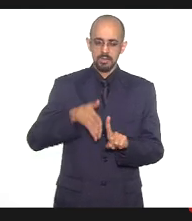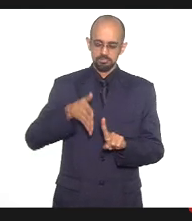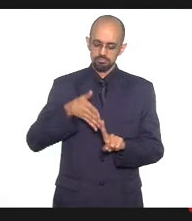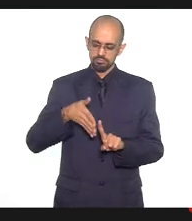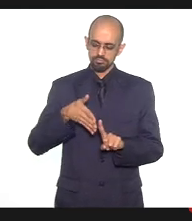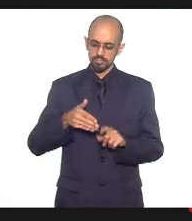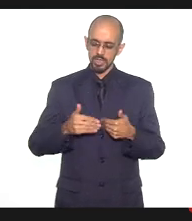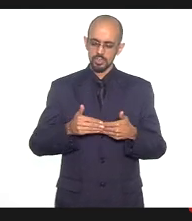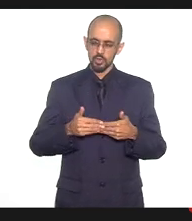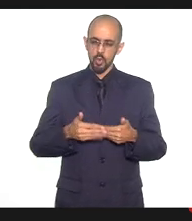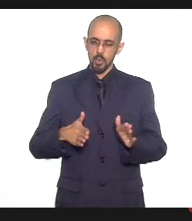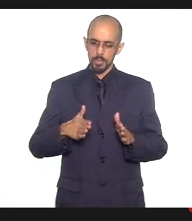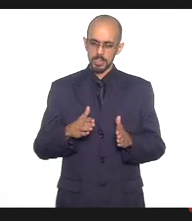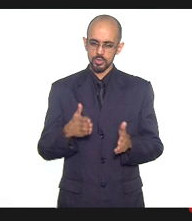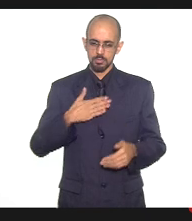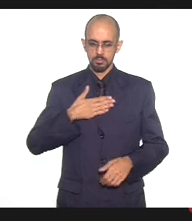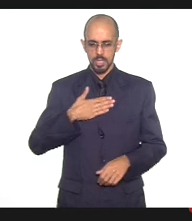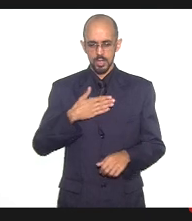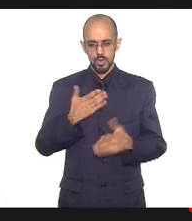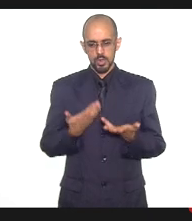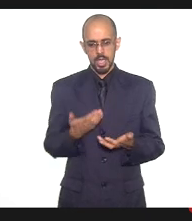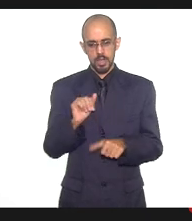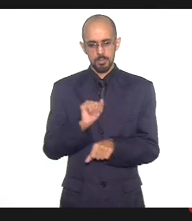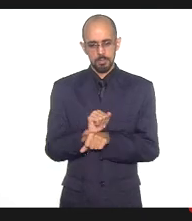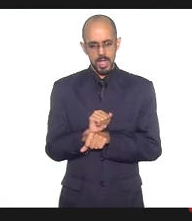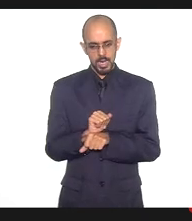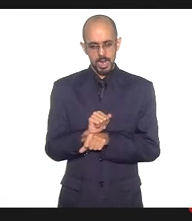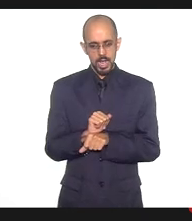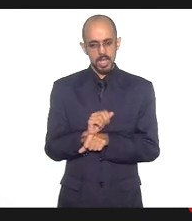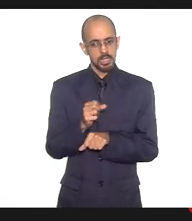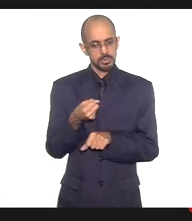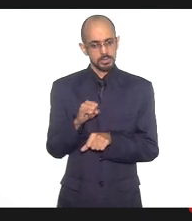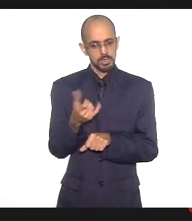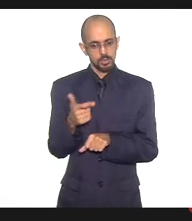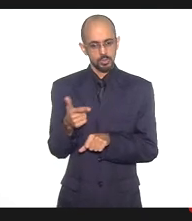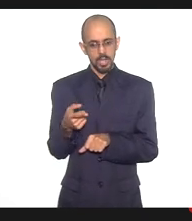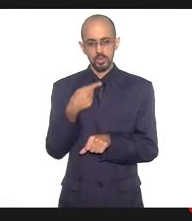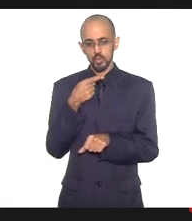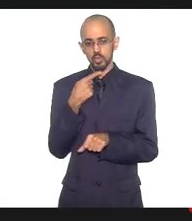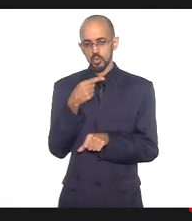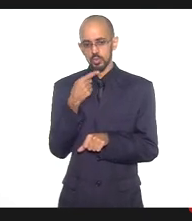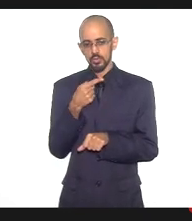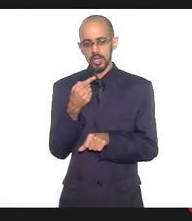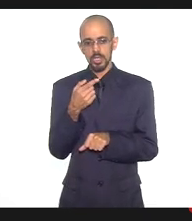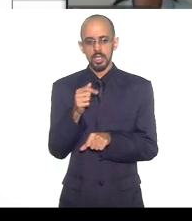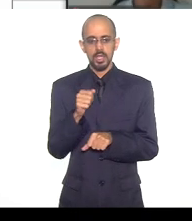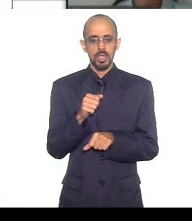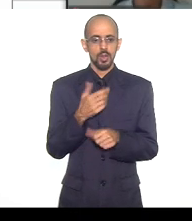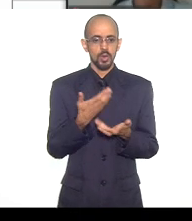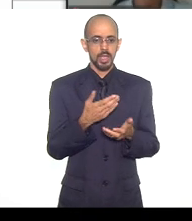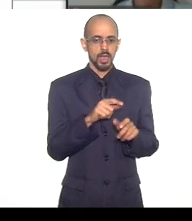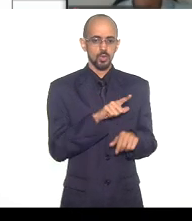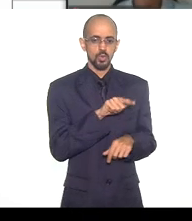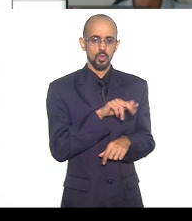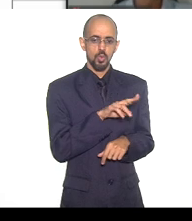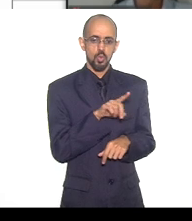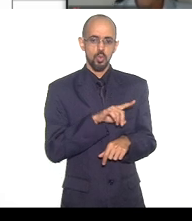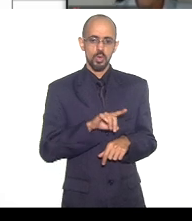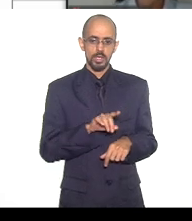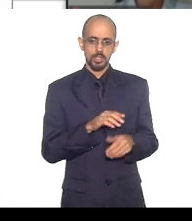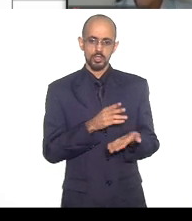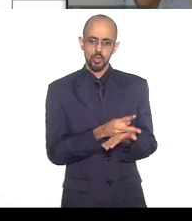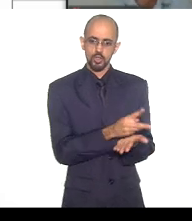Eu queria dar uma paradinha aqui, se não tiver nenhum ponto, eu queria passar para o Andris, que ele já vai entrar muito mais no detalhe de todas as